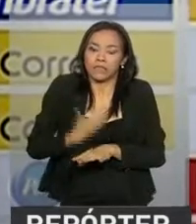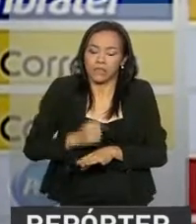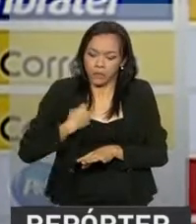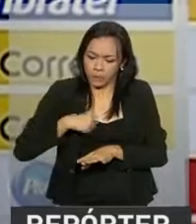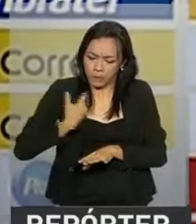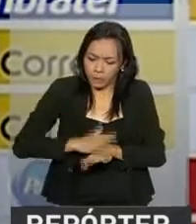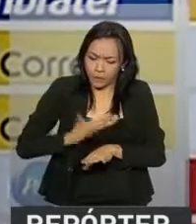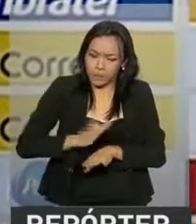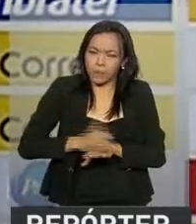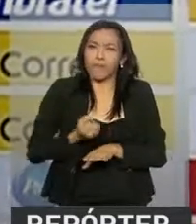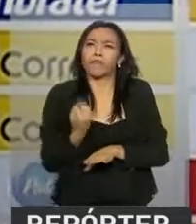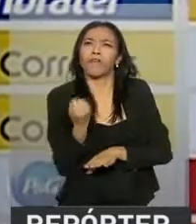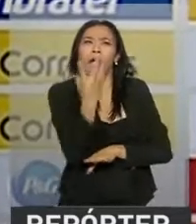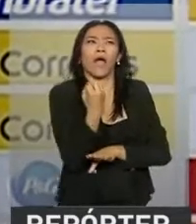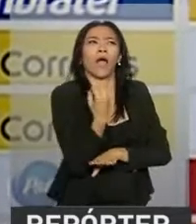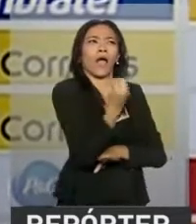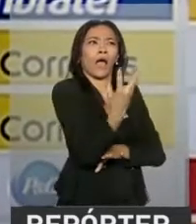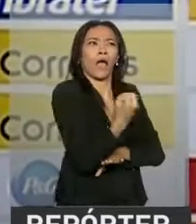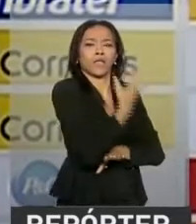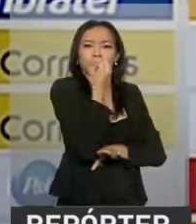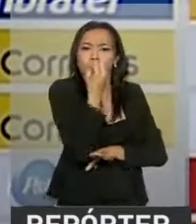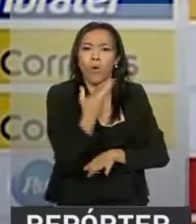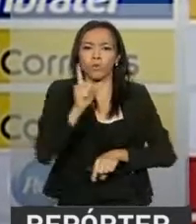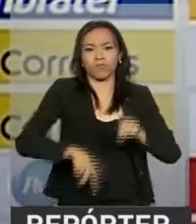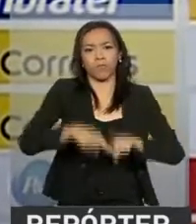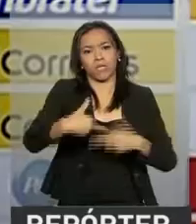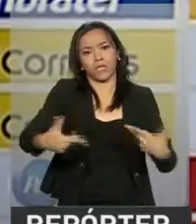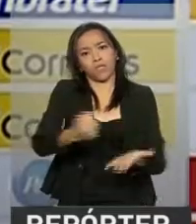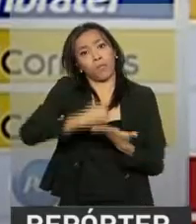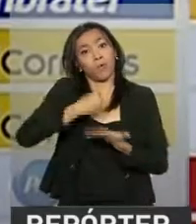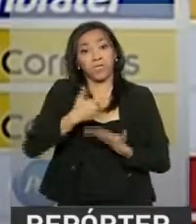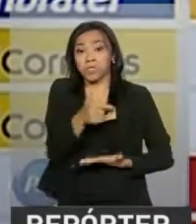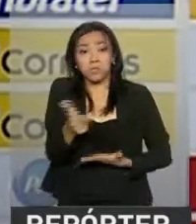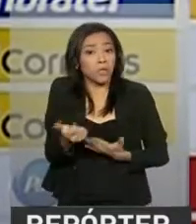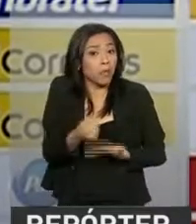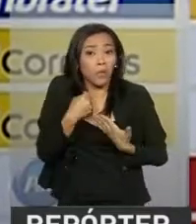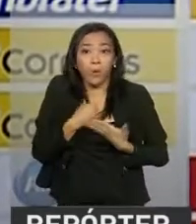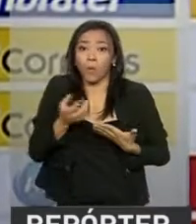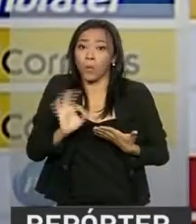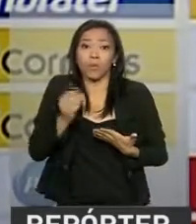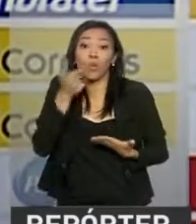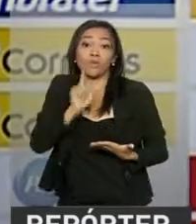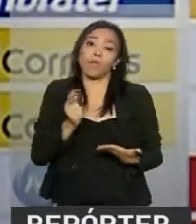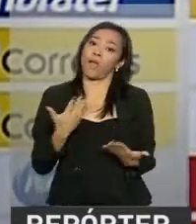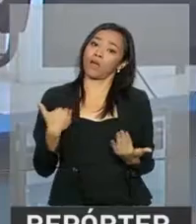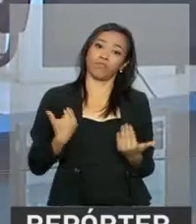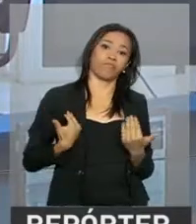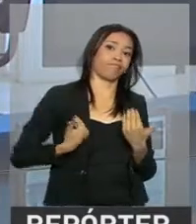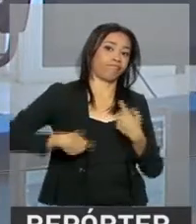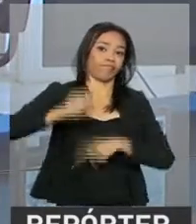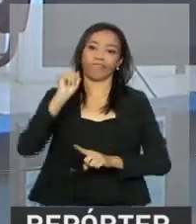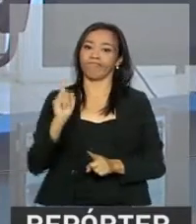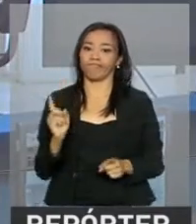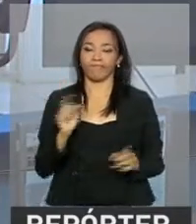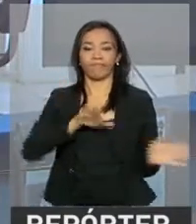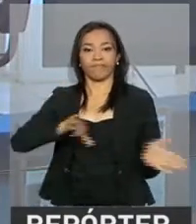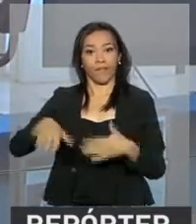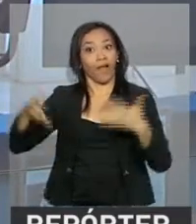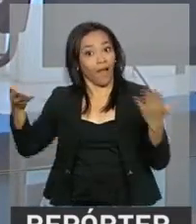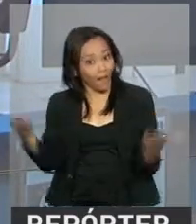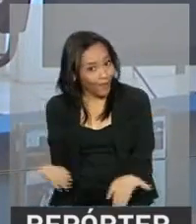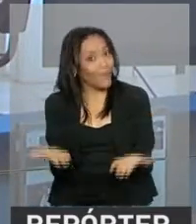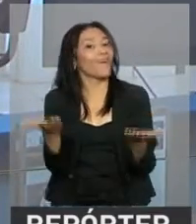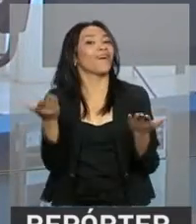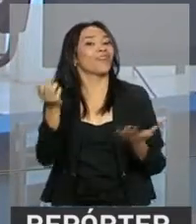nível, viagem, treinar com bons materiais, e sem incentivo, sem apoio, o atleta não chega a lugar nenhum. Agora